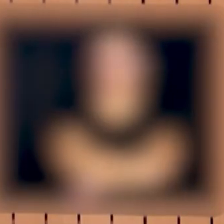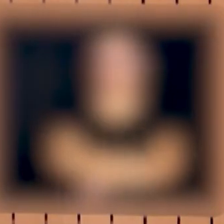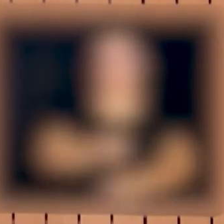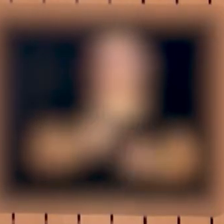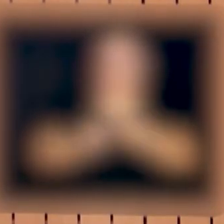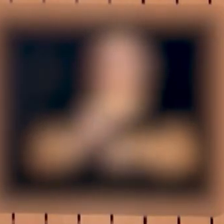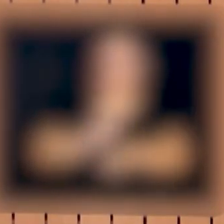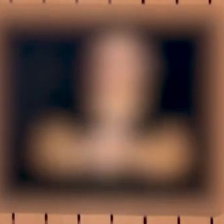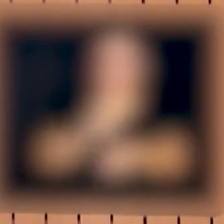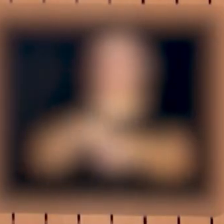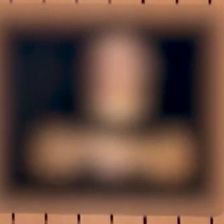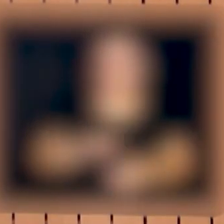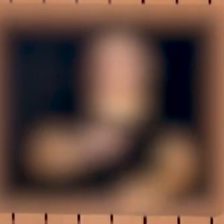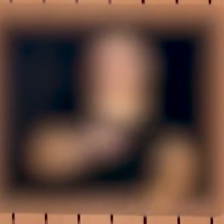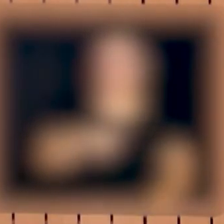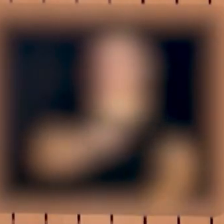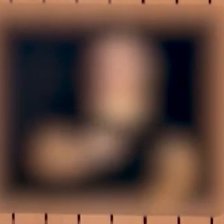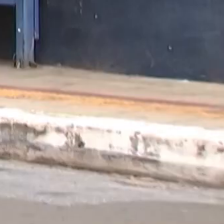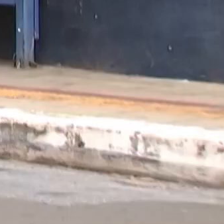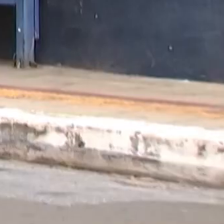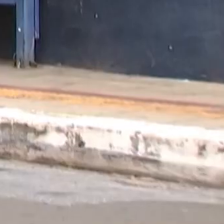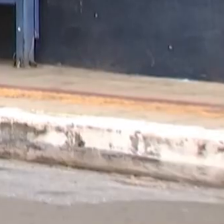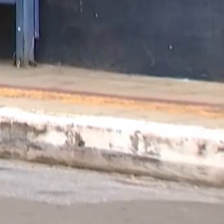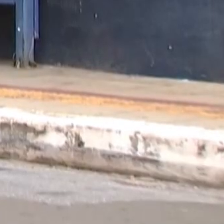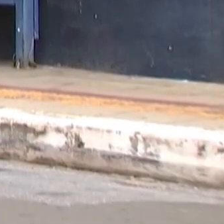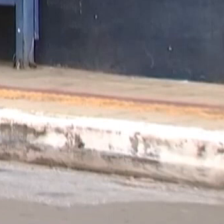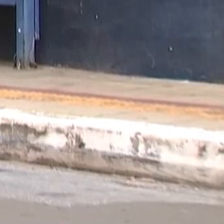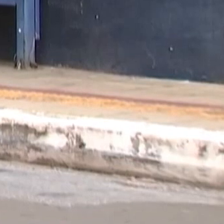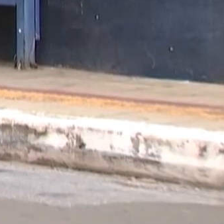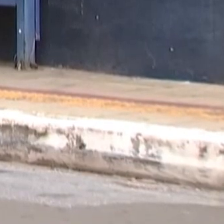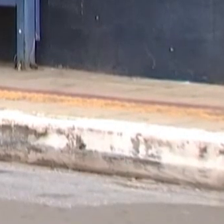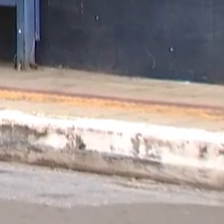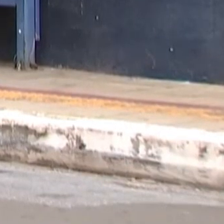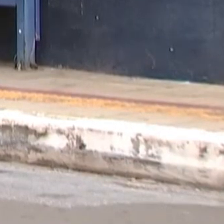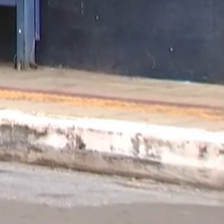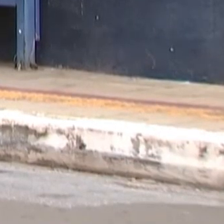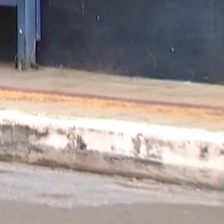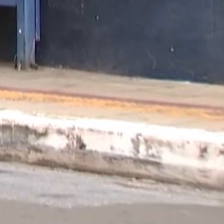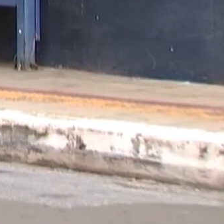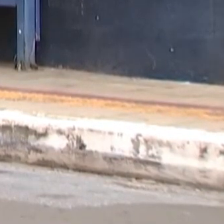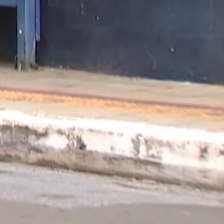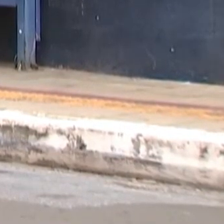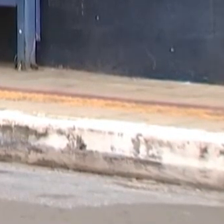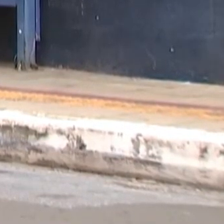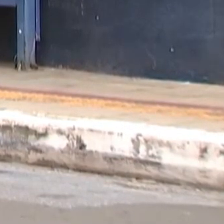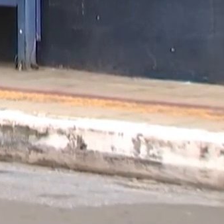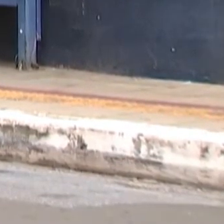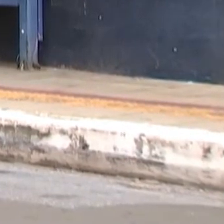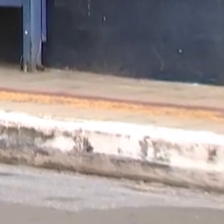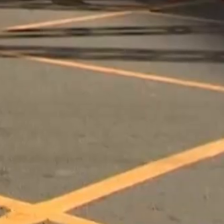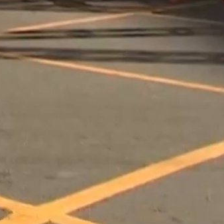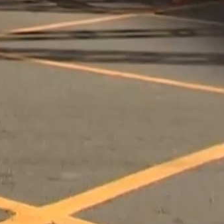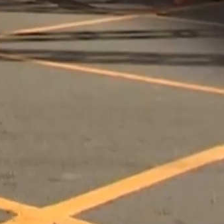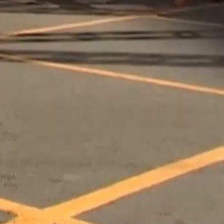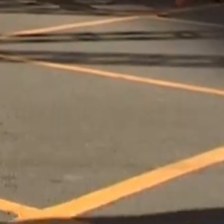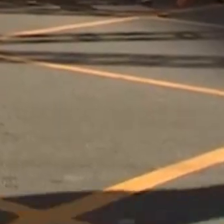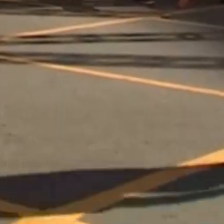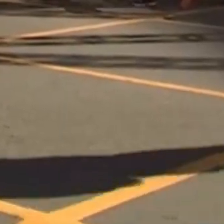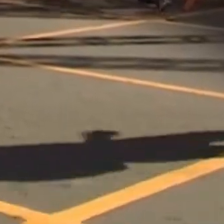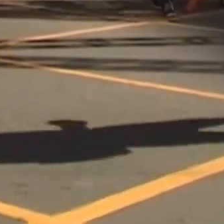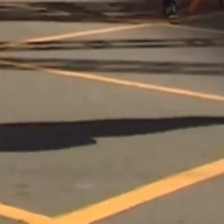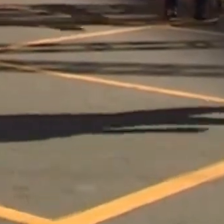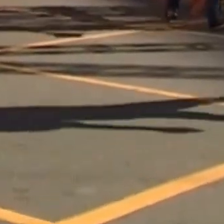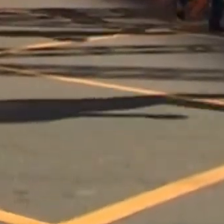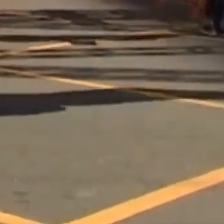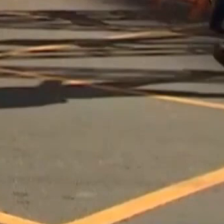com a alteração proposta por Igor Diego, os créditos adquiridos pelos usuários do transporte poderão